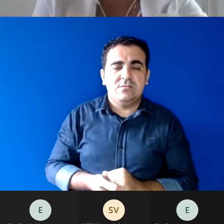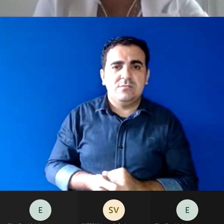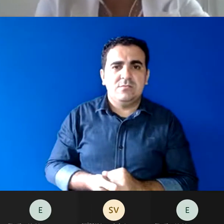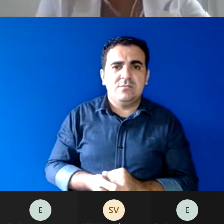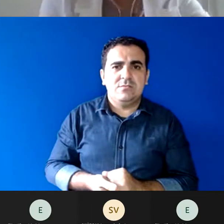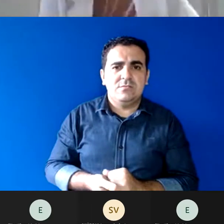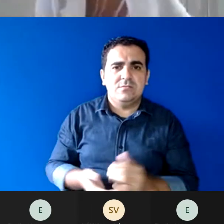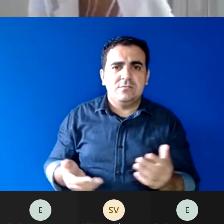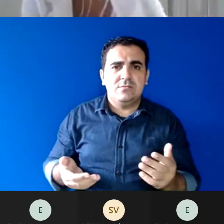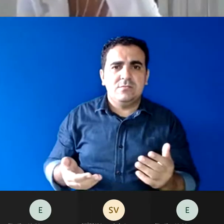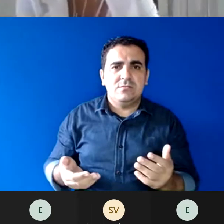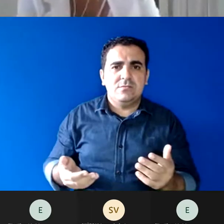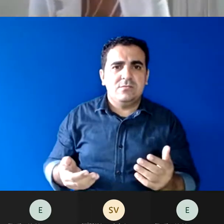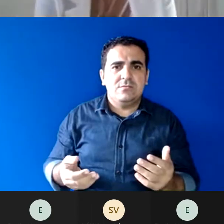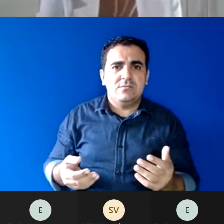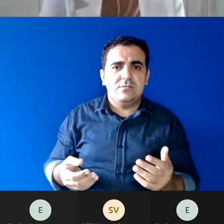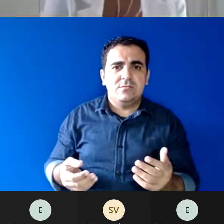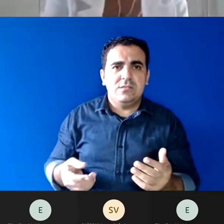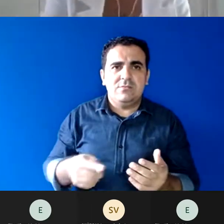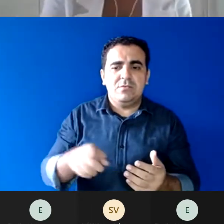Saudades, Esther.